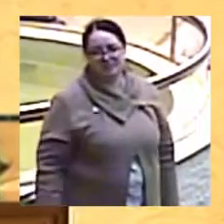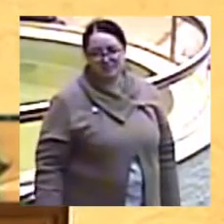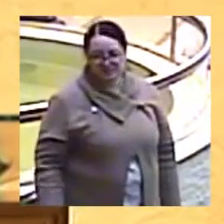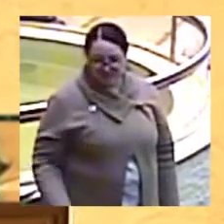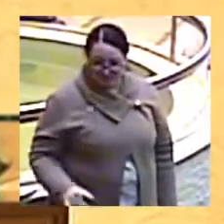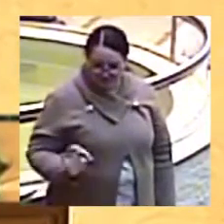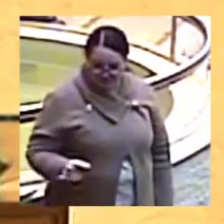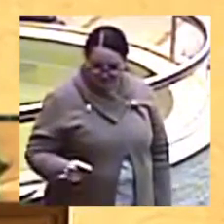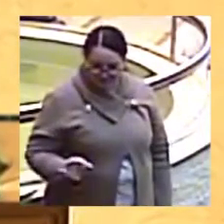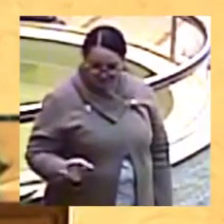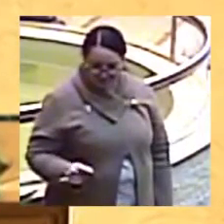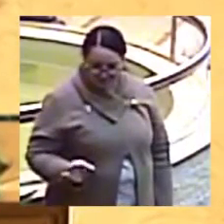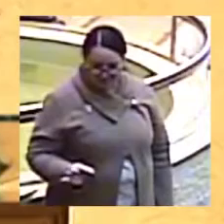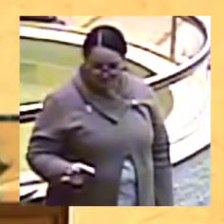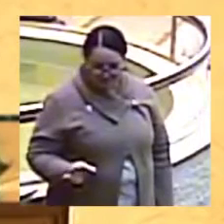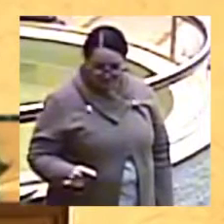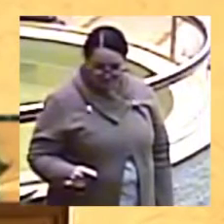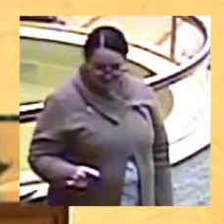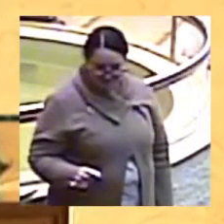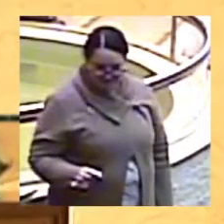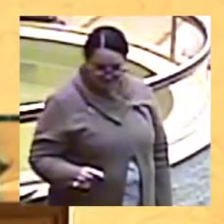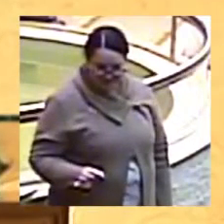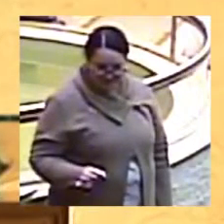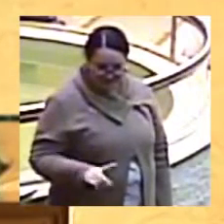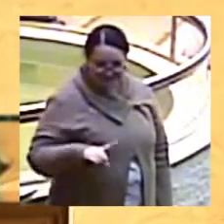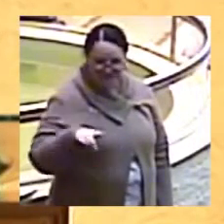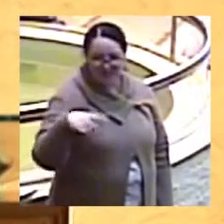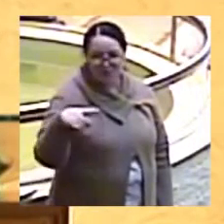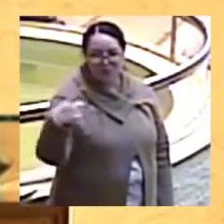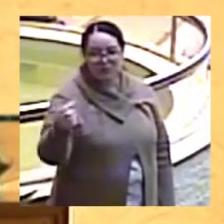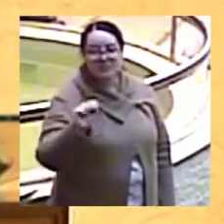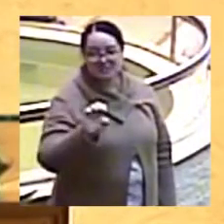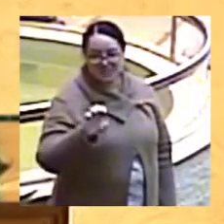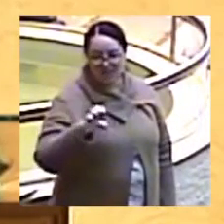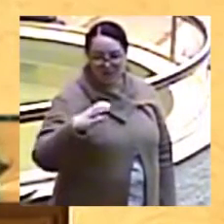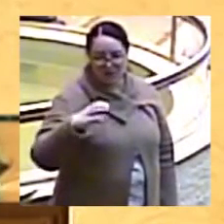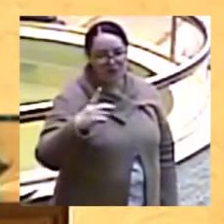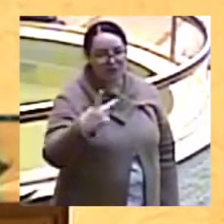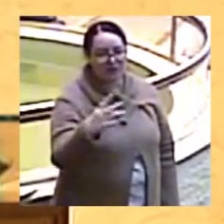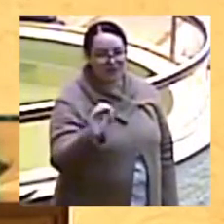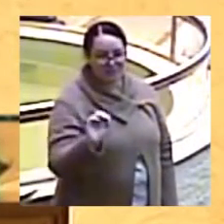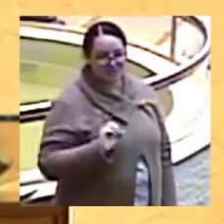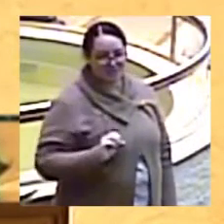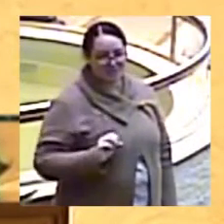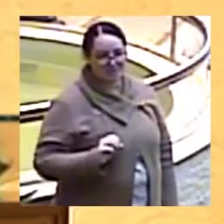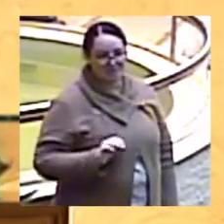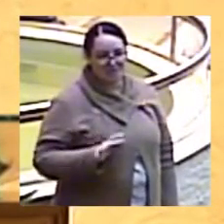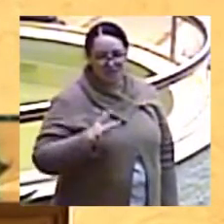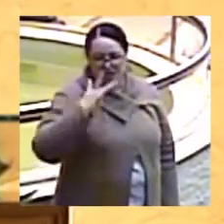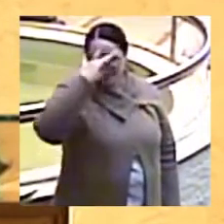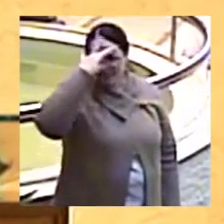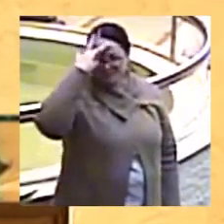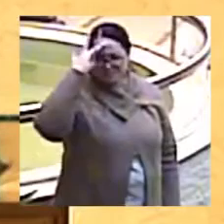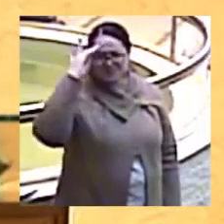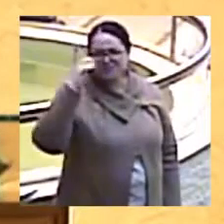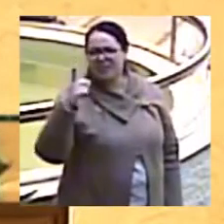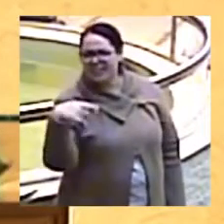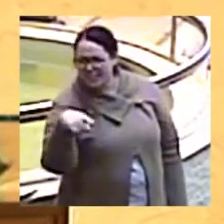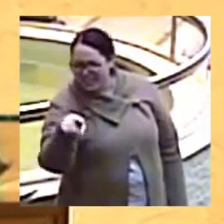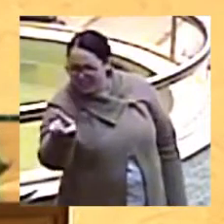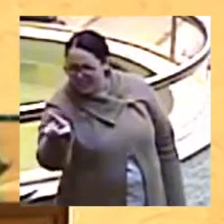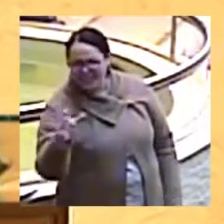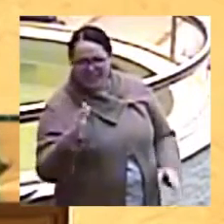misticismo, que tomou conta das igrejas, as pessoas correm apenas atrás das igrejas, por experiências